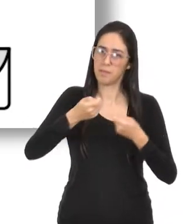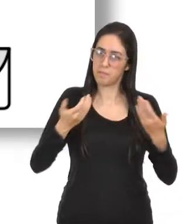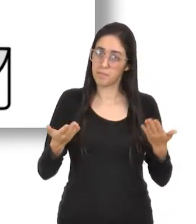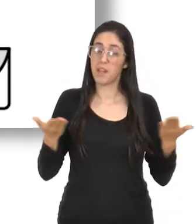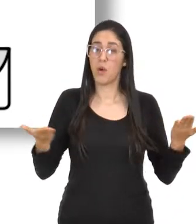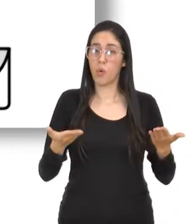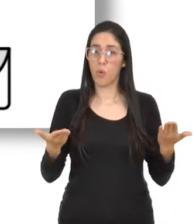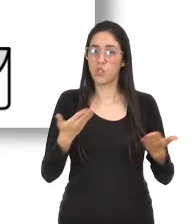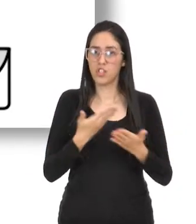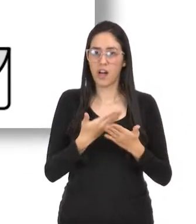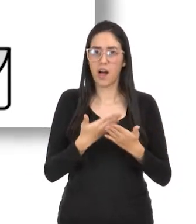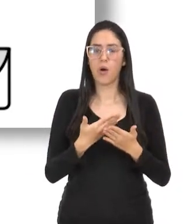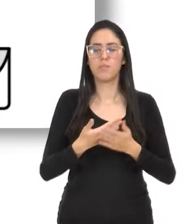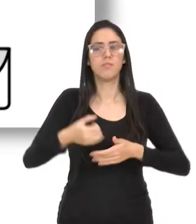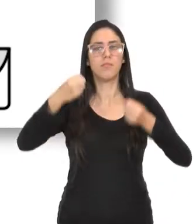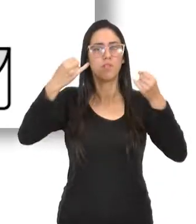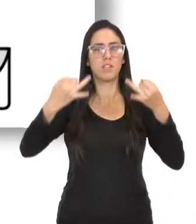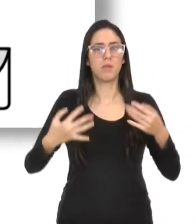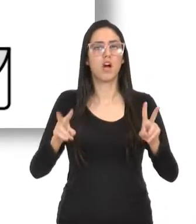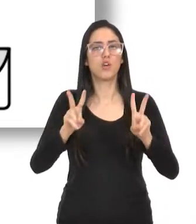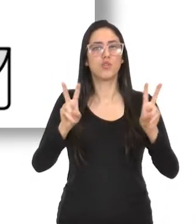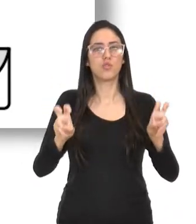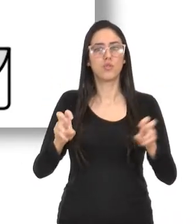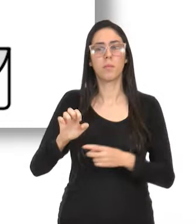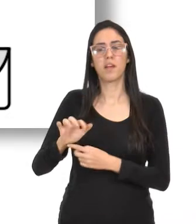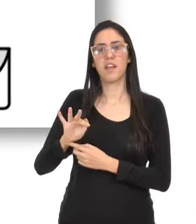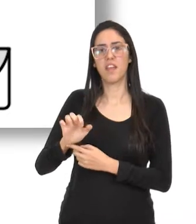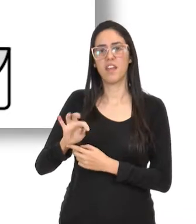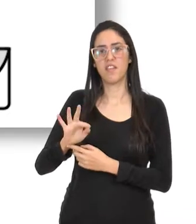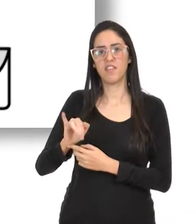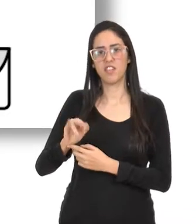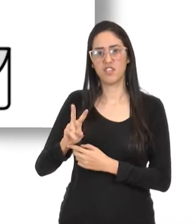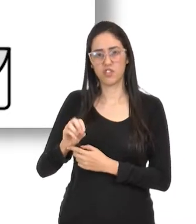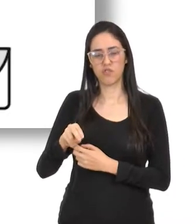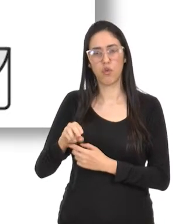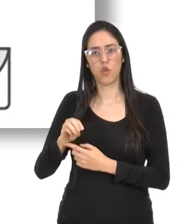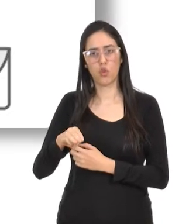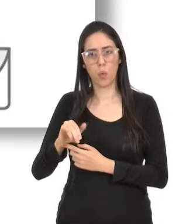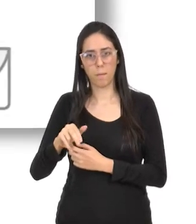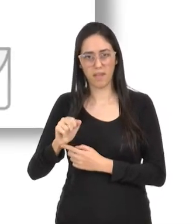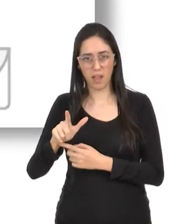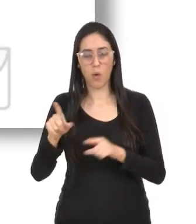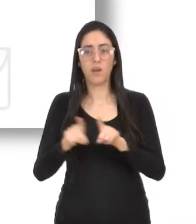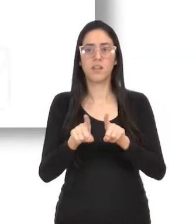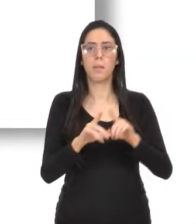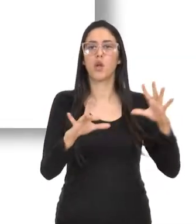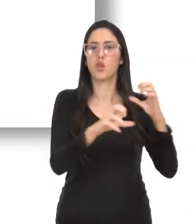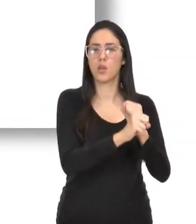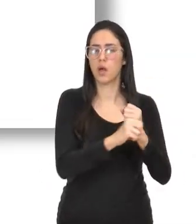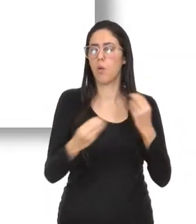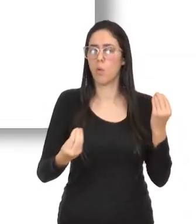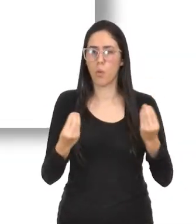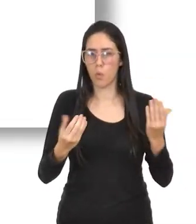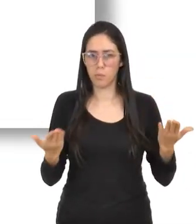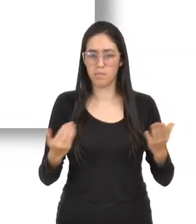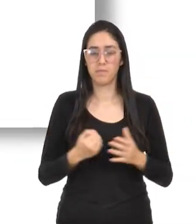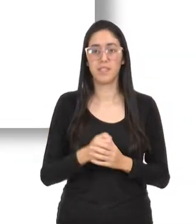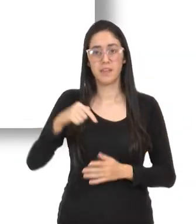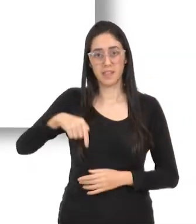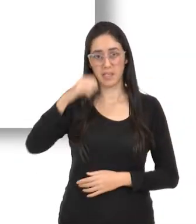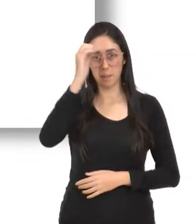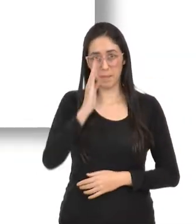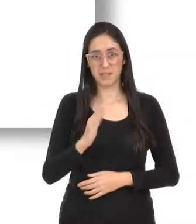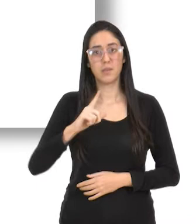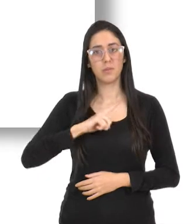Por isso, nesta aula, vamos conversar sobre custo efetivo nominal e o custo efetivo total. A carga